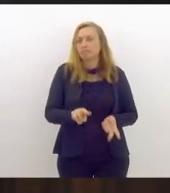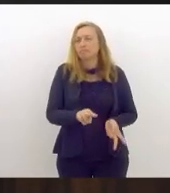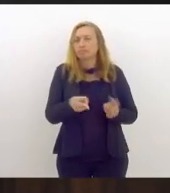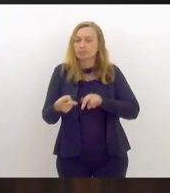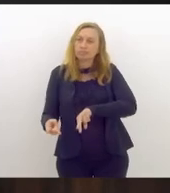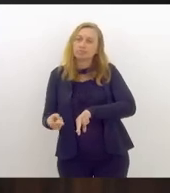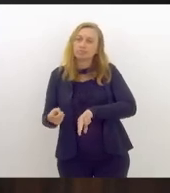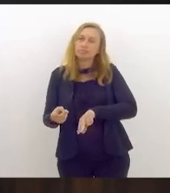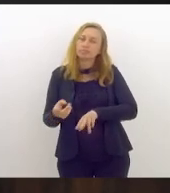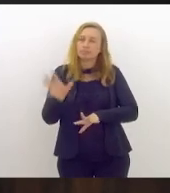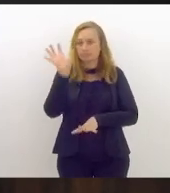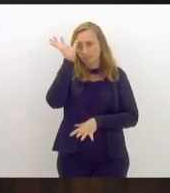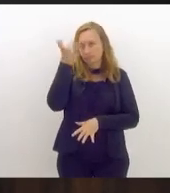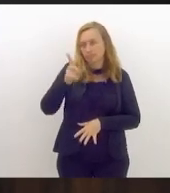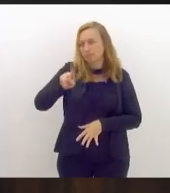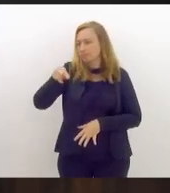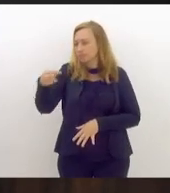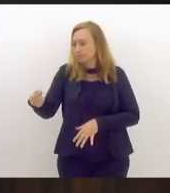a solução vier